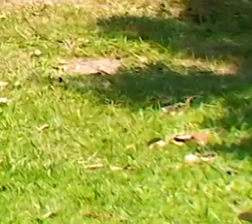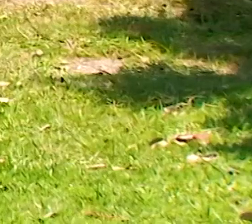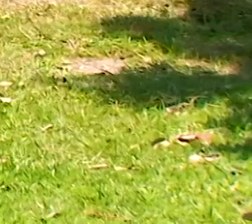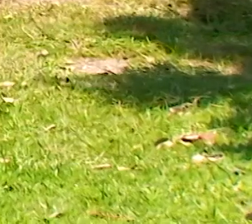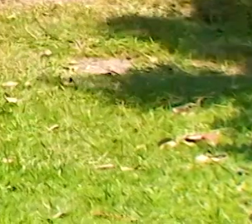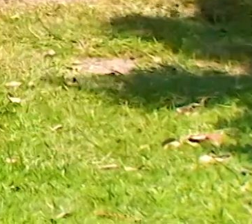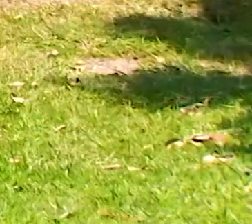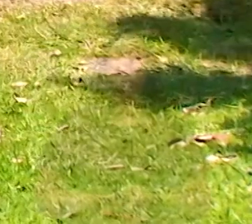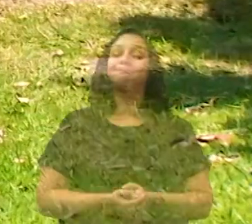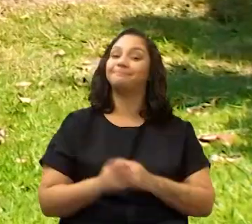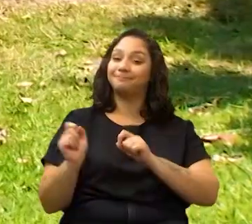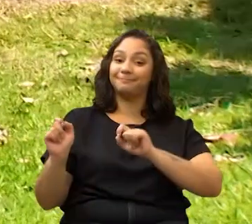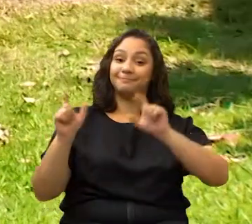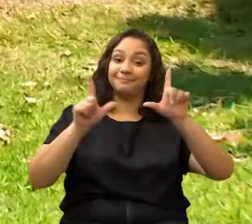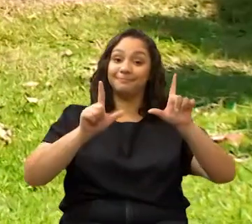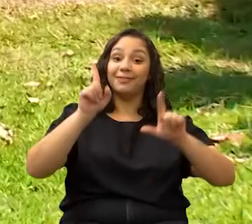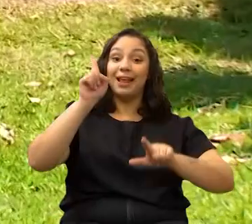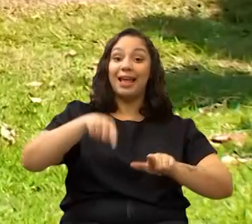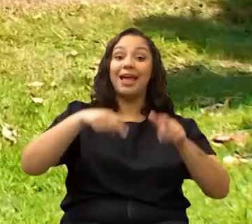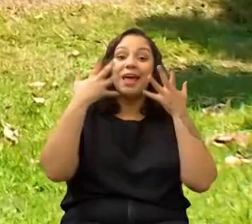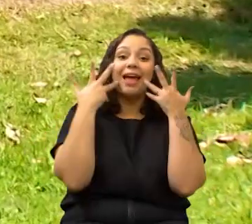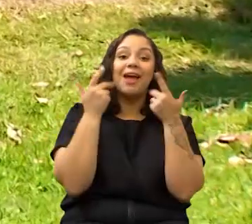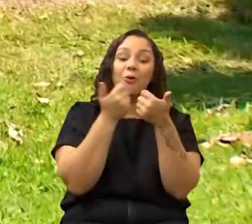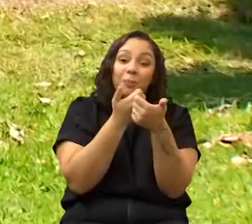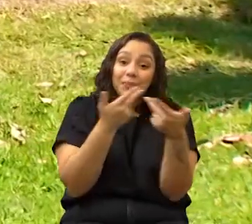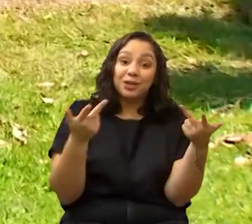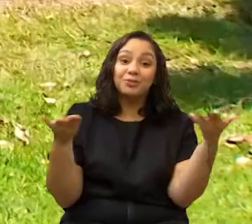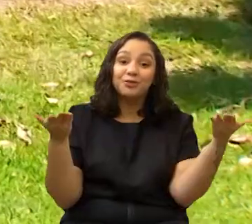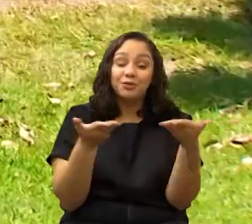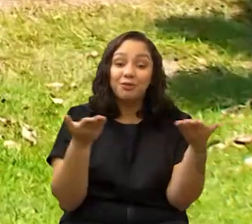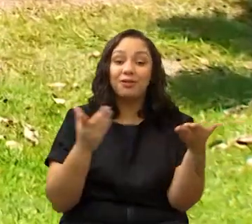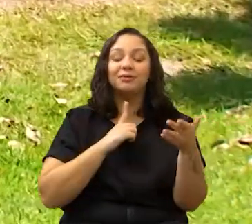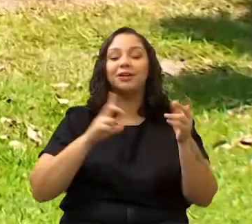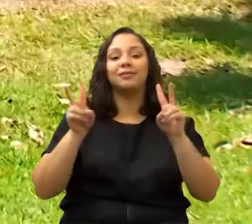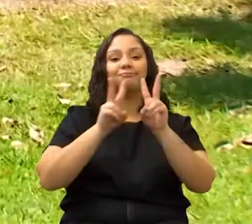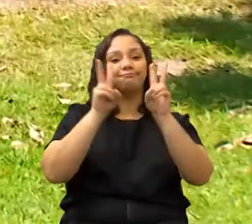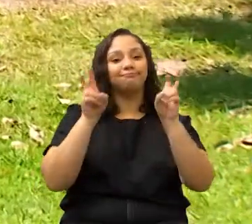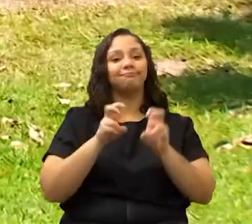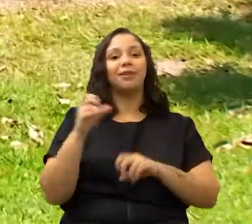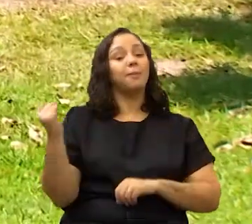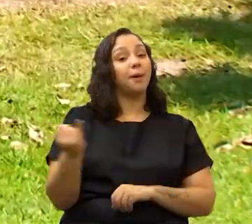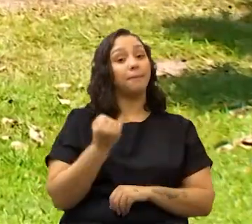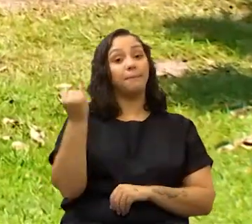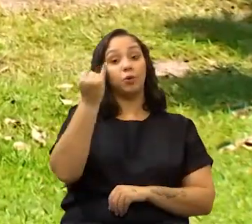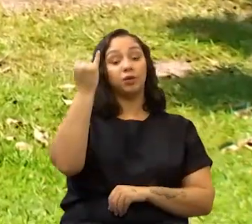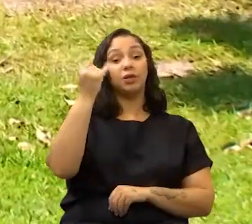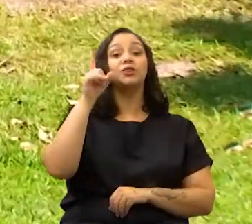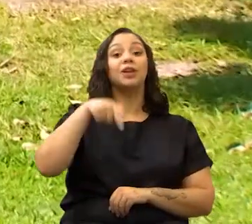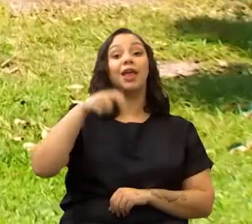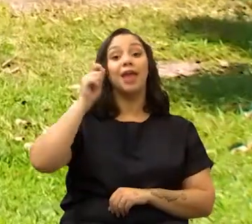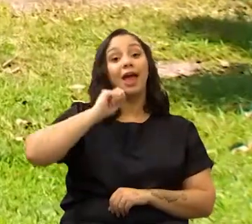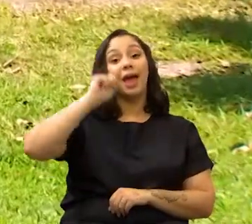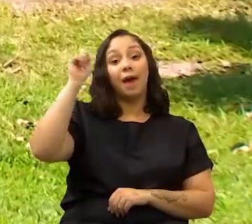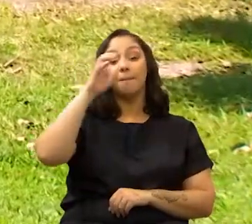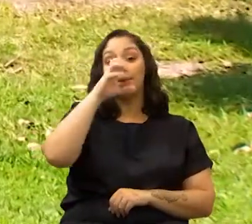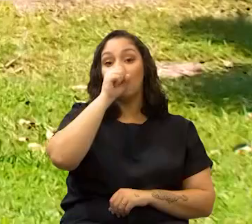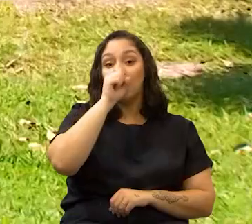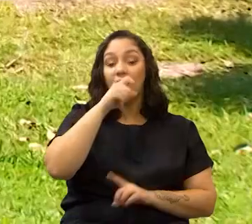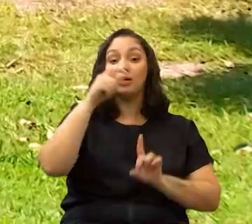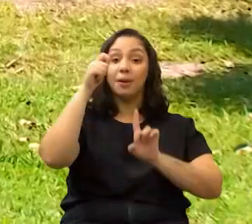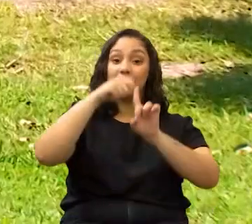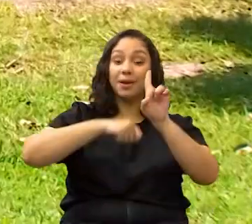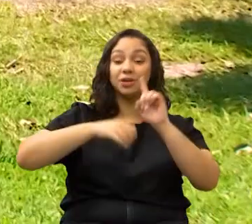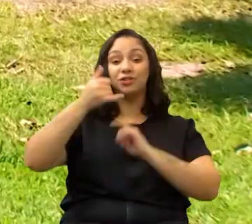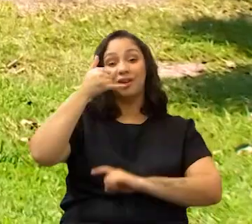O quadro É o Bicho de hoje traz um assunto muito importante. É o Abril Laranja, mês da